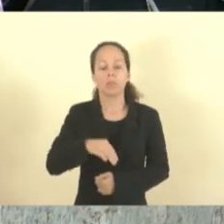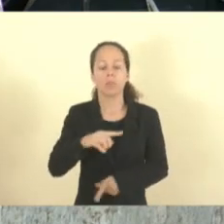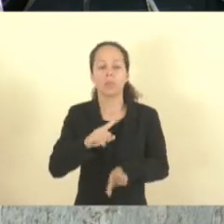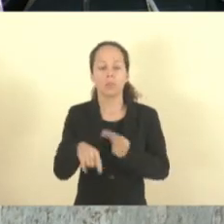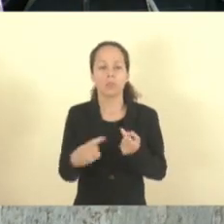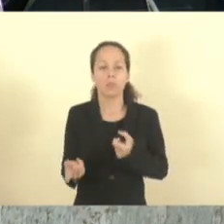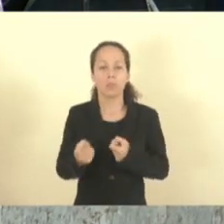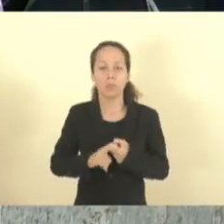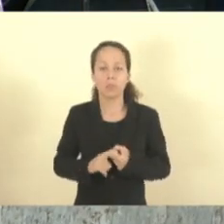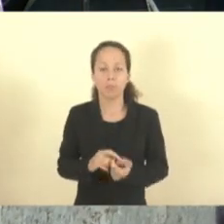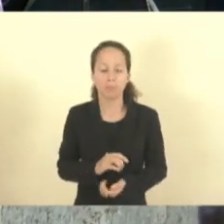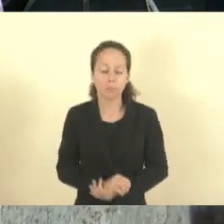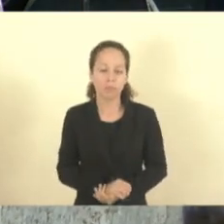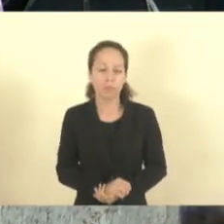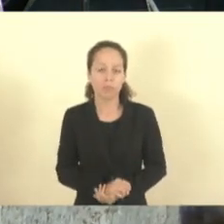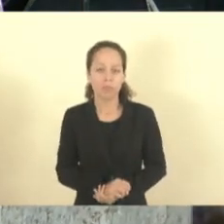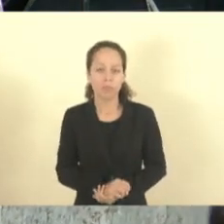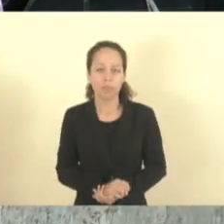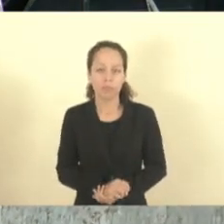recomposição de quórum.